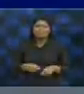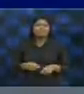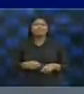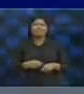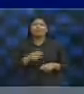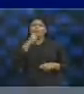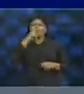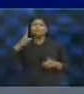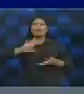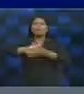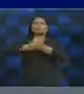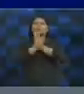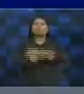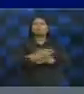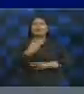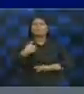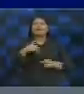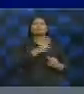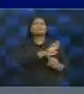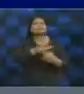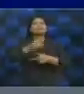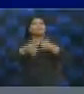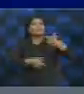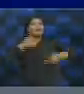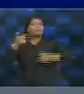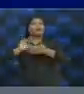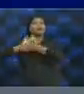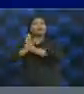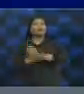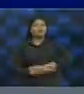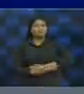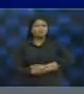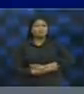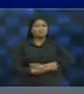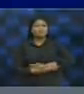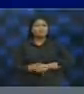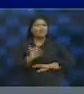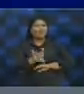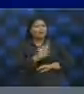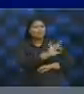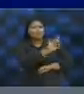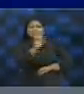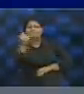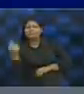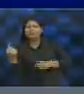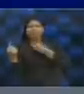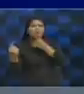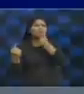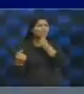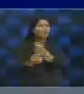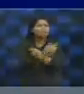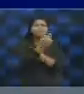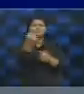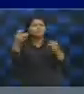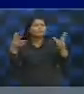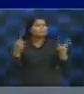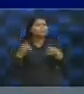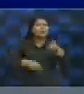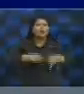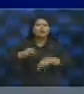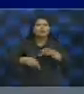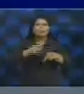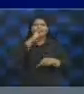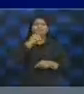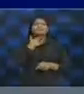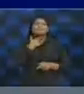lama. Cada homem, cada mulher, cada cidadão que vive nessa cidade e que está com seu coração pulsando